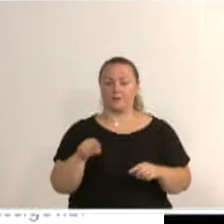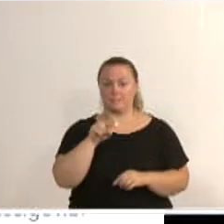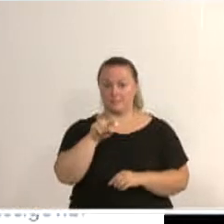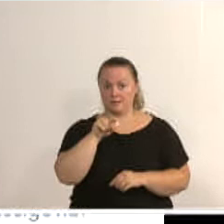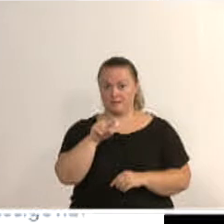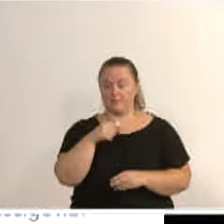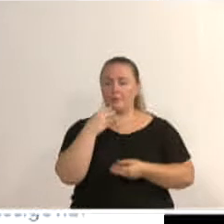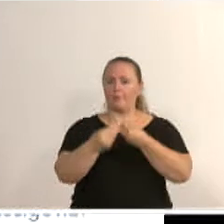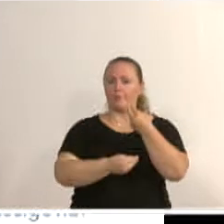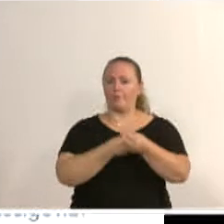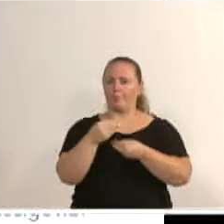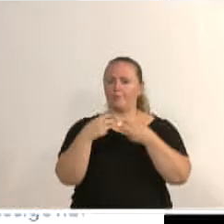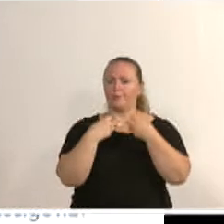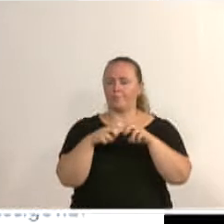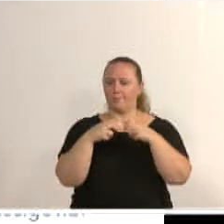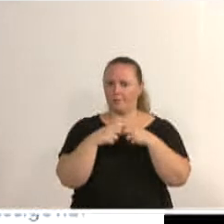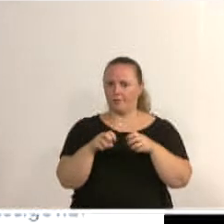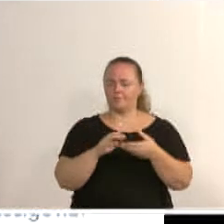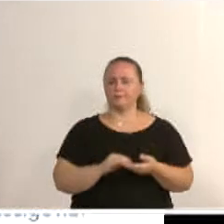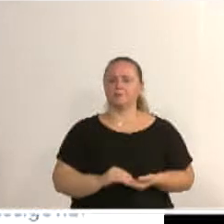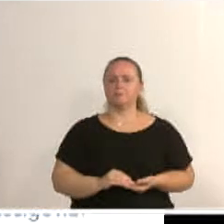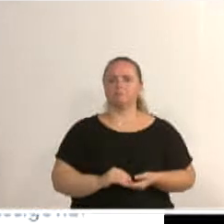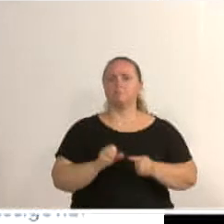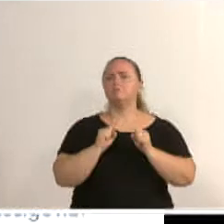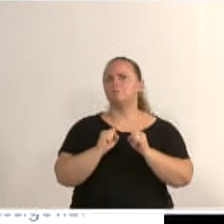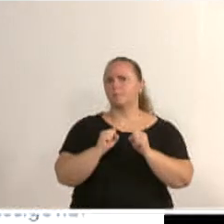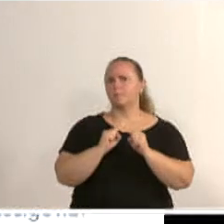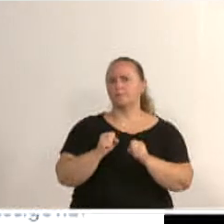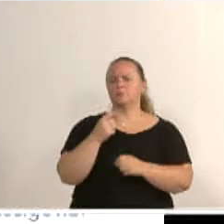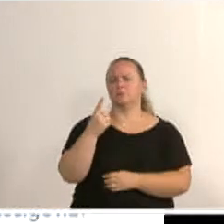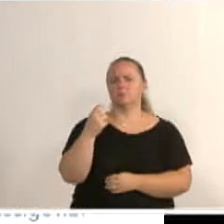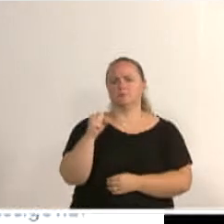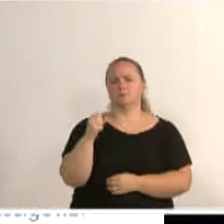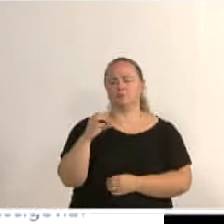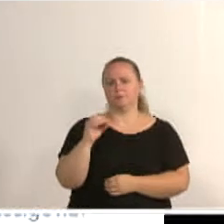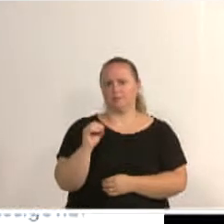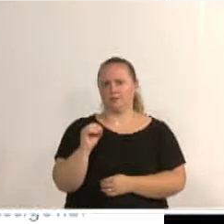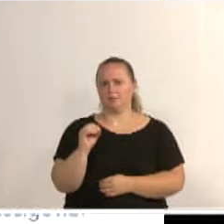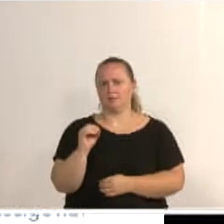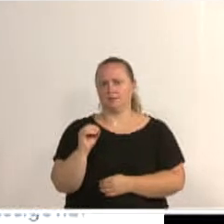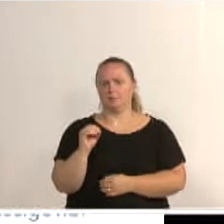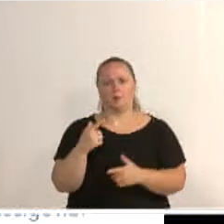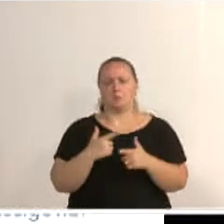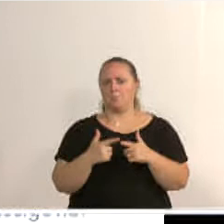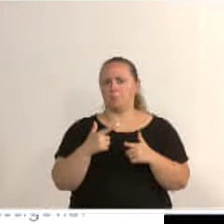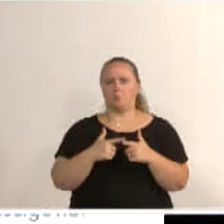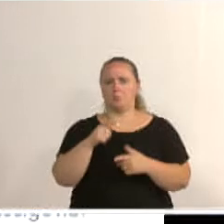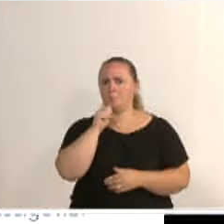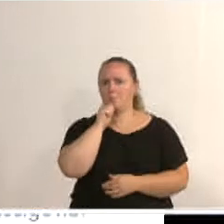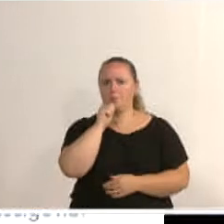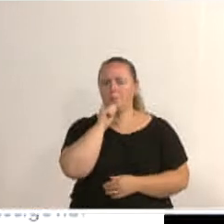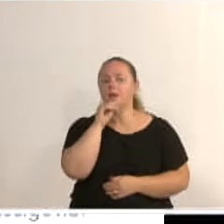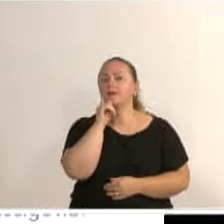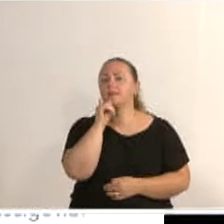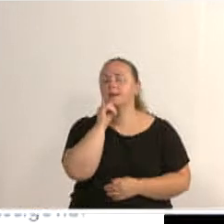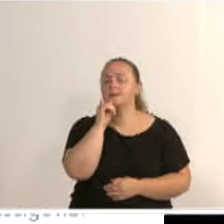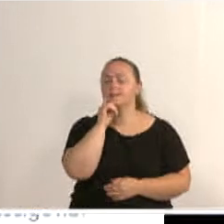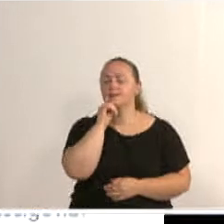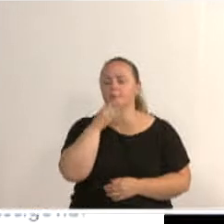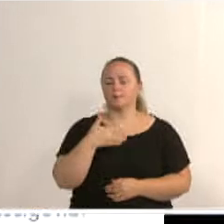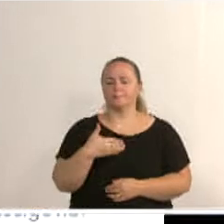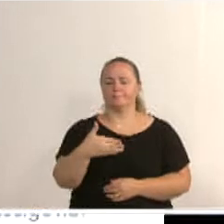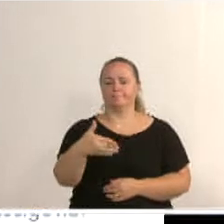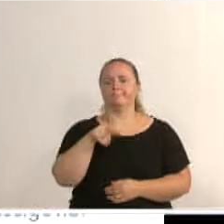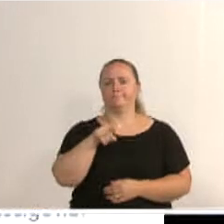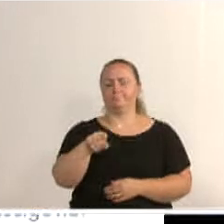cavalos, ela tecnicamente poderia ser um veículo de 180 cavalos. Não teria impacto nenhum, por exemplo, na execução